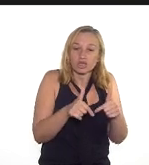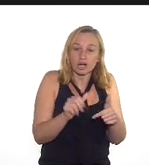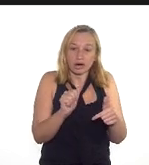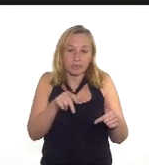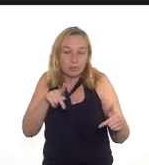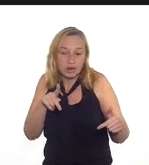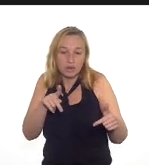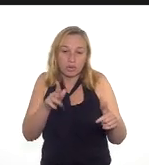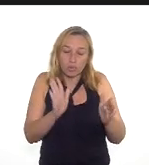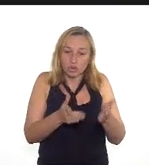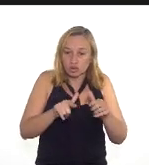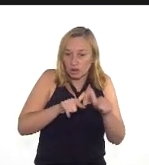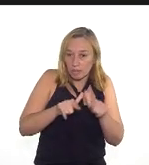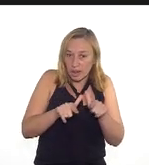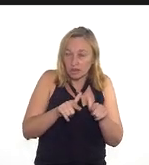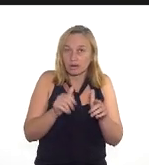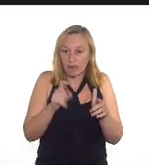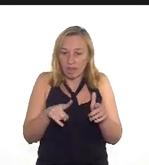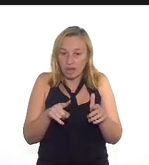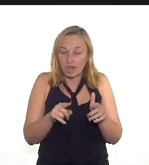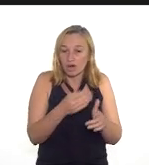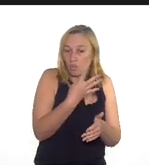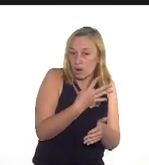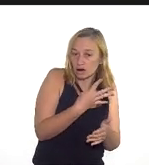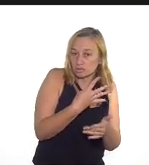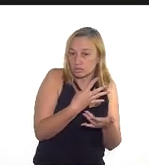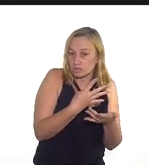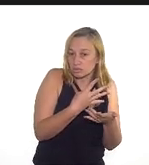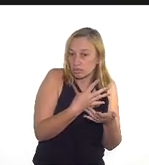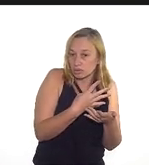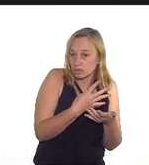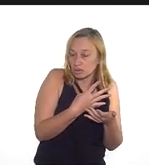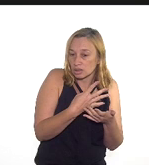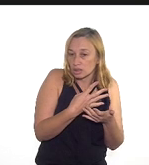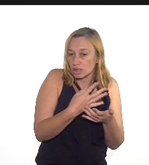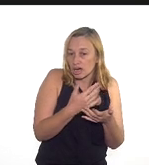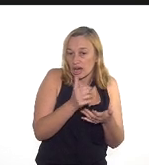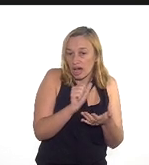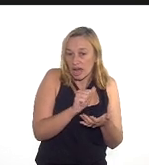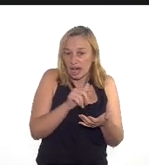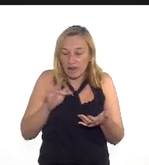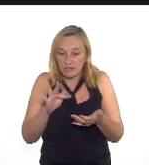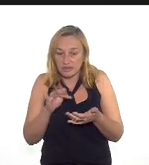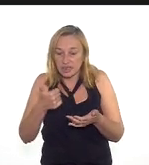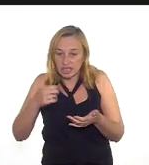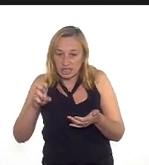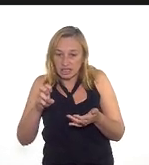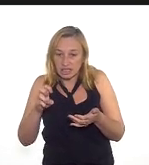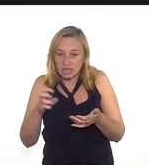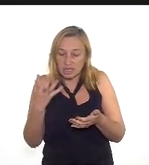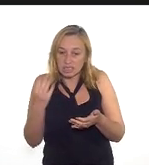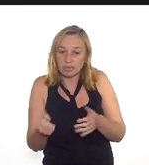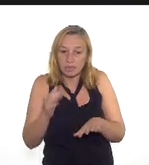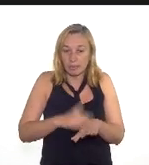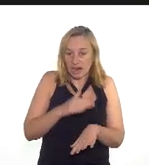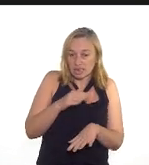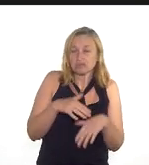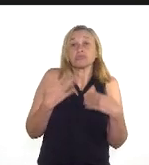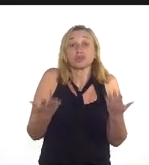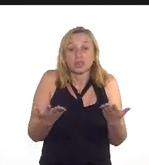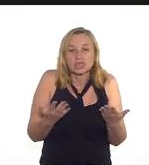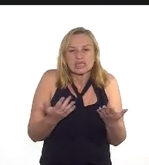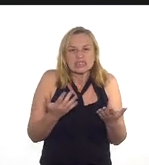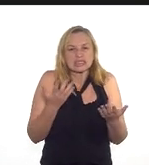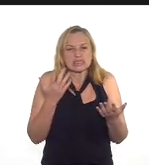hoje, né? Então, assim, o efetivo é 4, mas a AF15 está até para receber mais auditores. Então, será que não vai